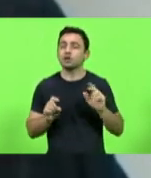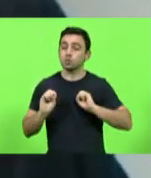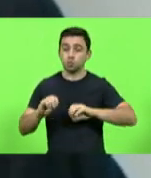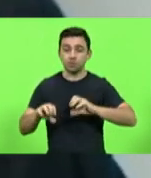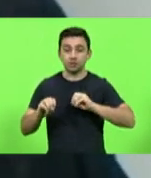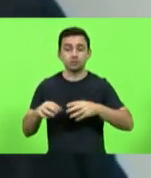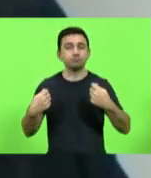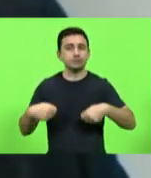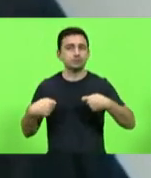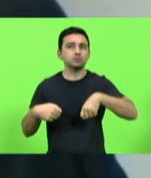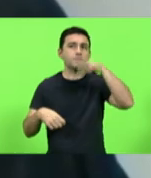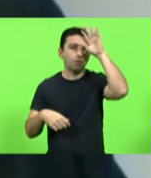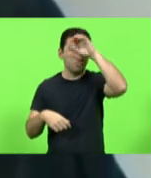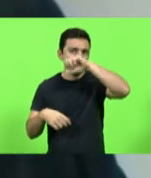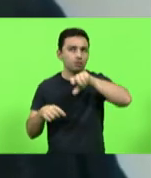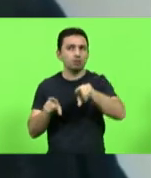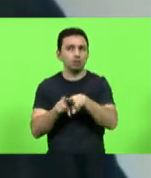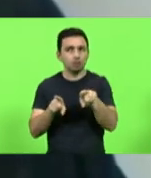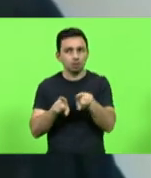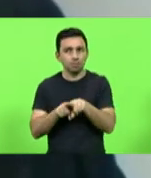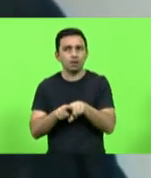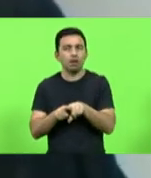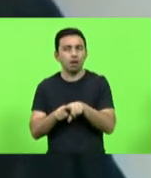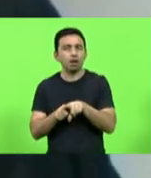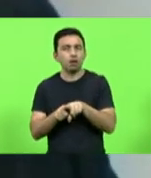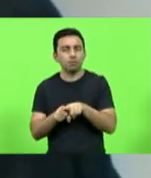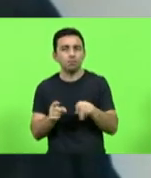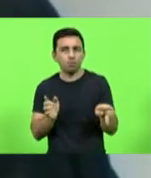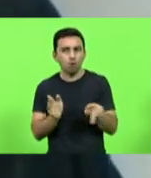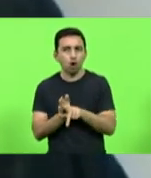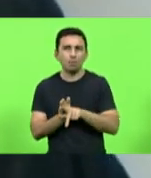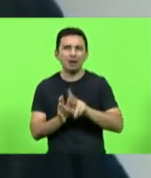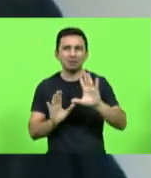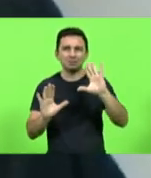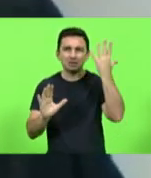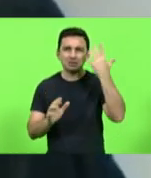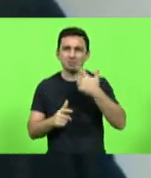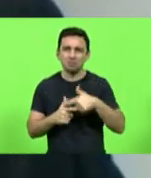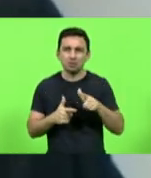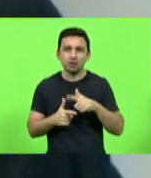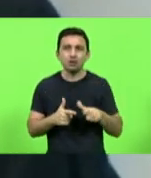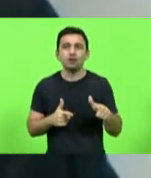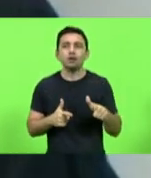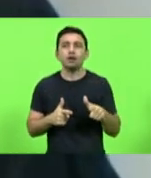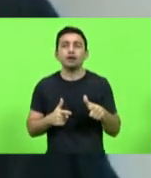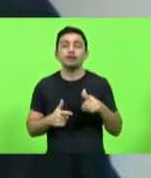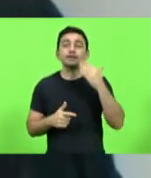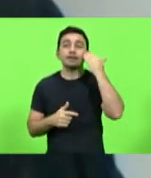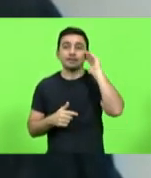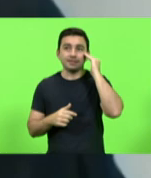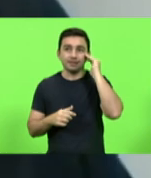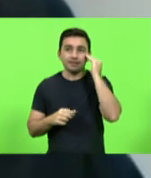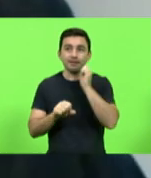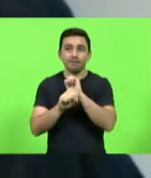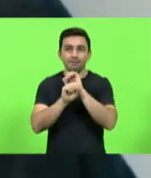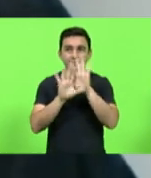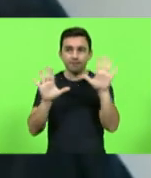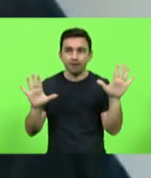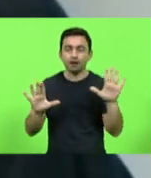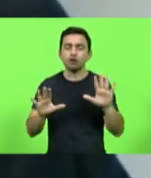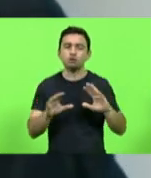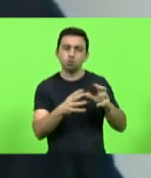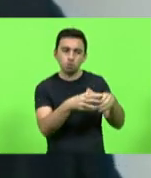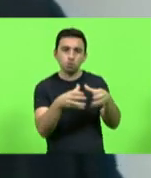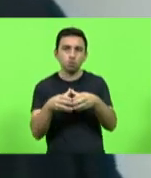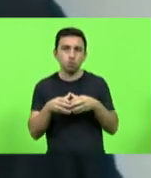a colher lições dessa tragédia, desse genocídio que vivemos, para entender a importância que esses órgãos têm e que